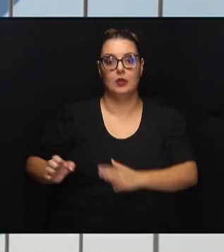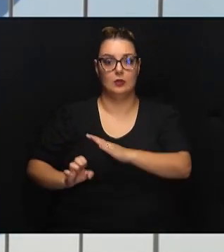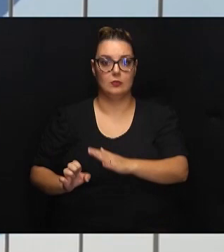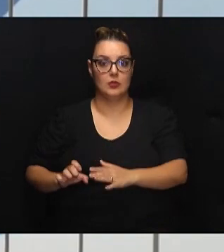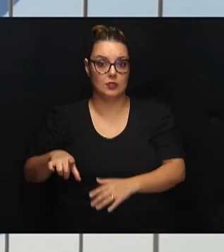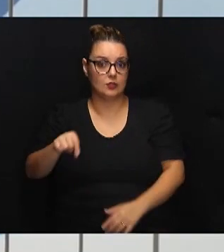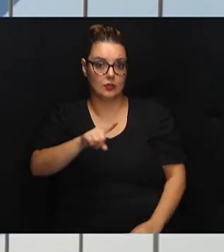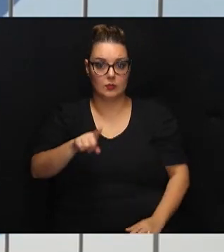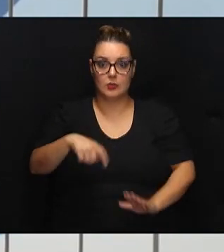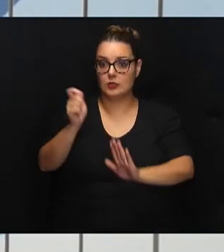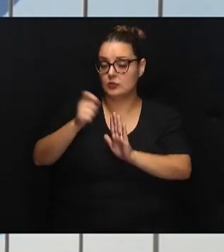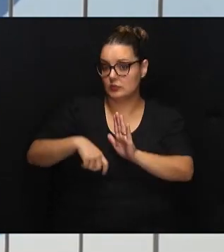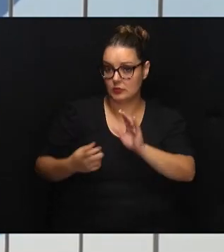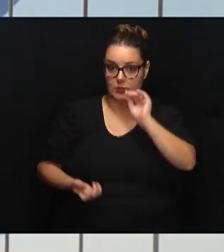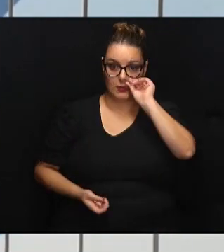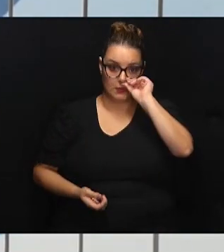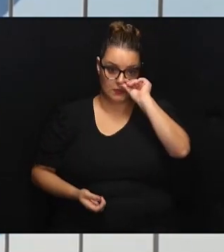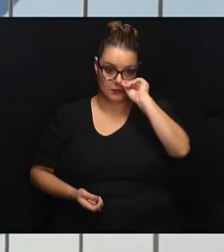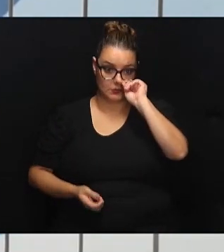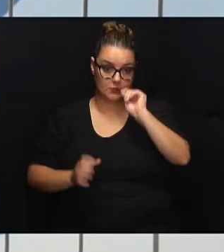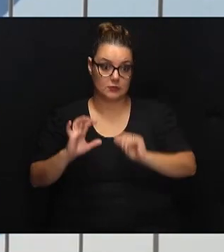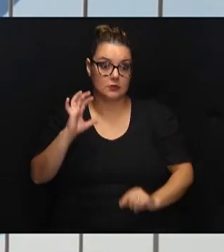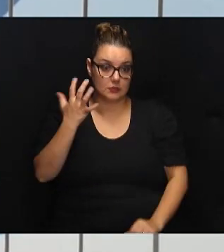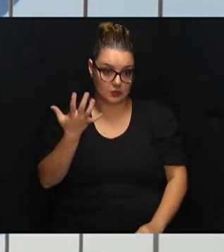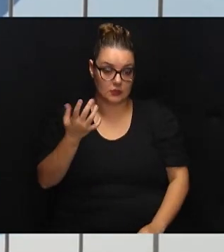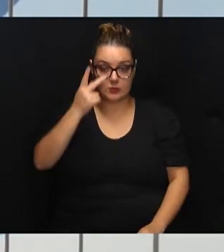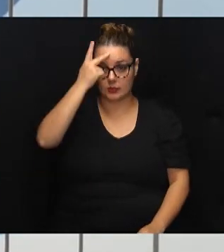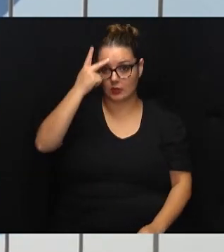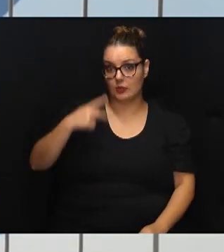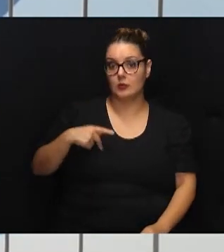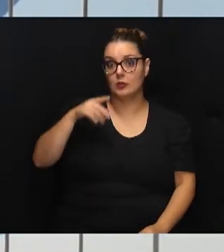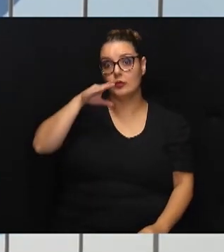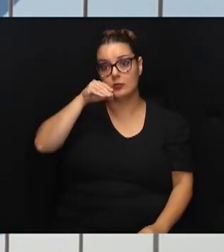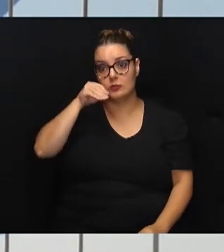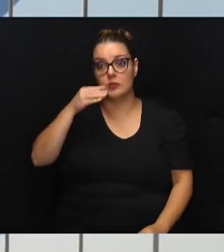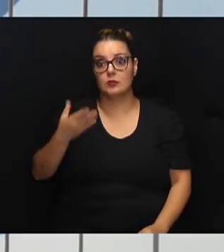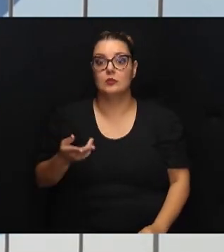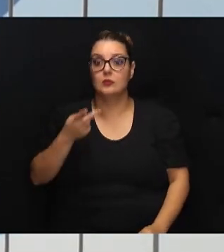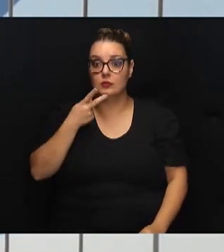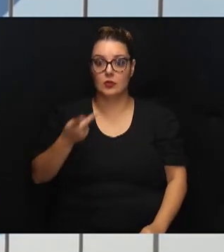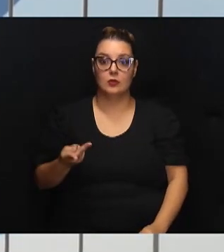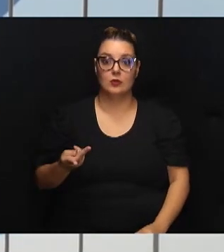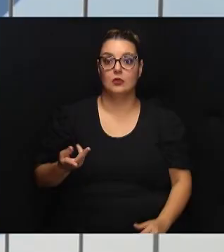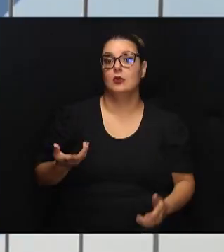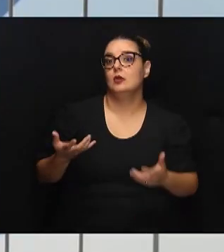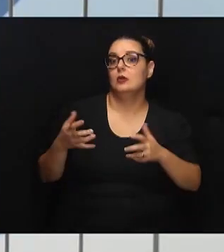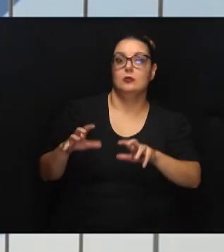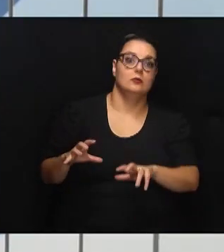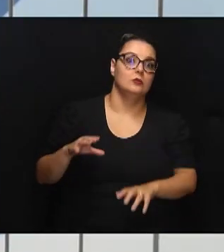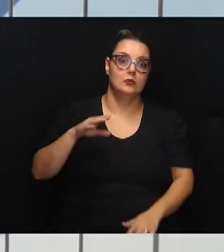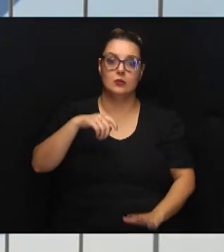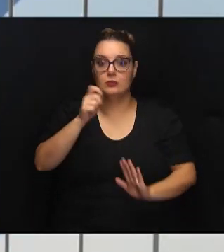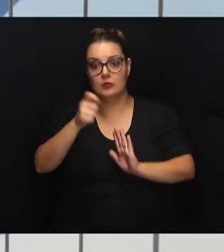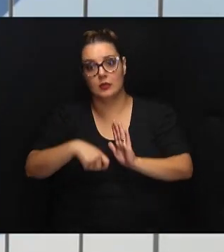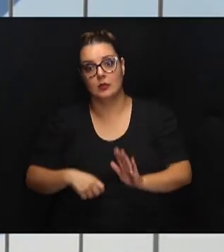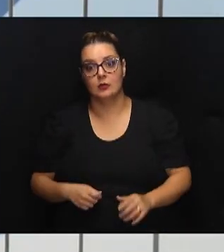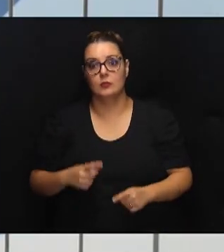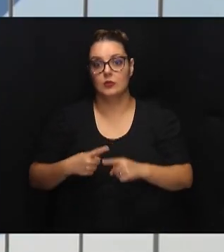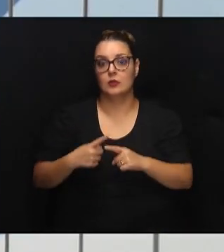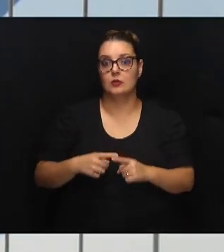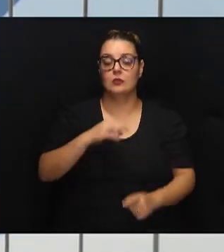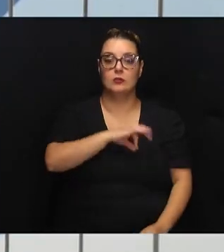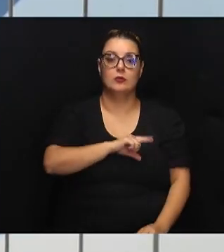aquele registro e acontece, às vezes, até do próprio funcionário. Falar, eu não quero ser registrado porque eu vou ganhar mais, tem